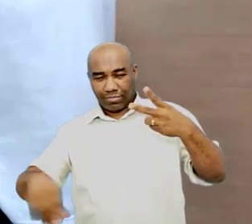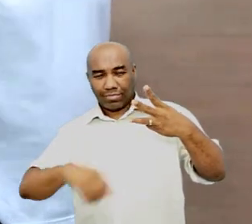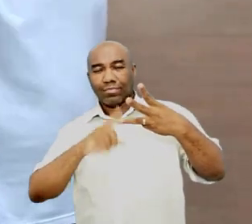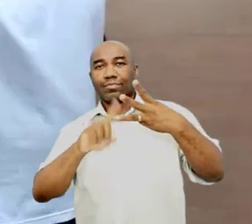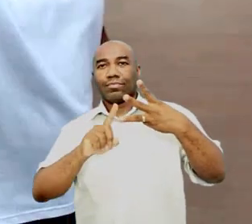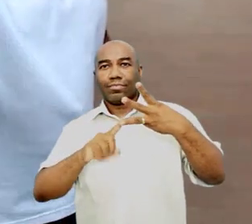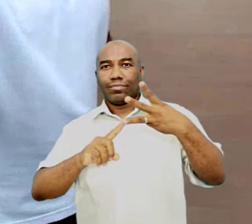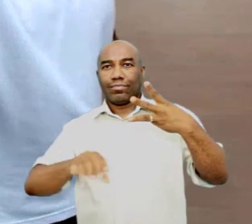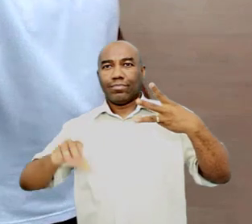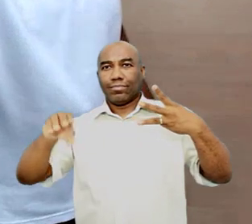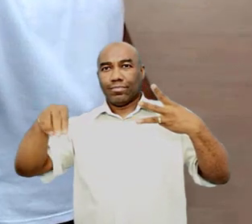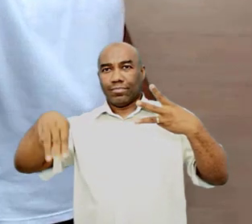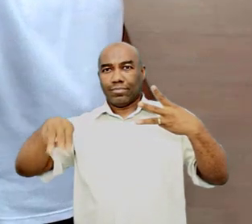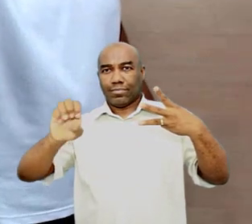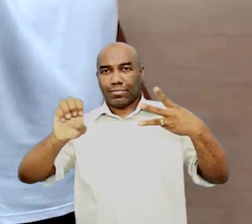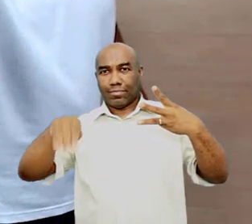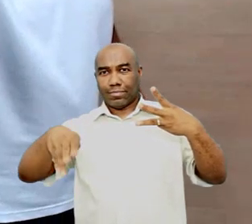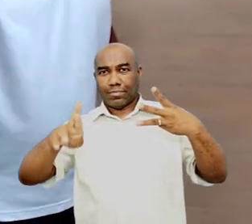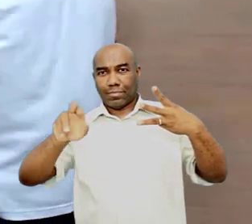complexo de Golgi,